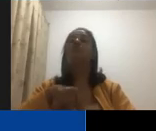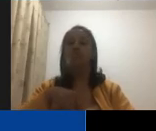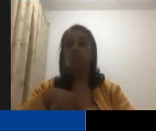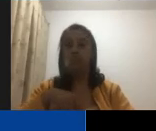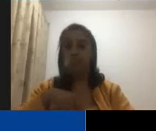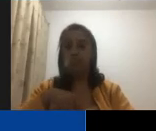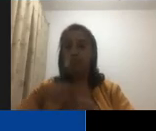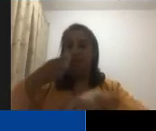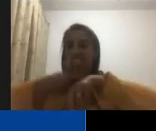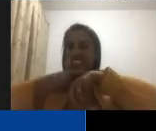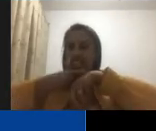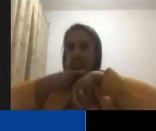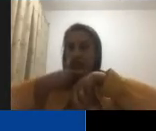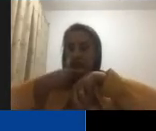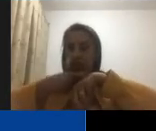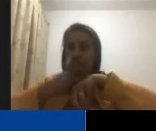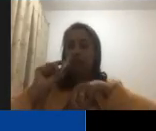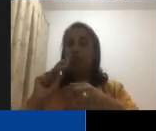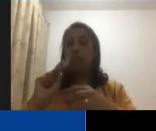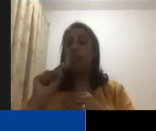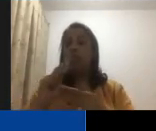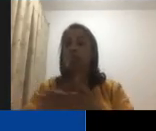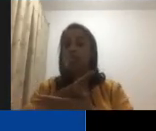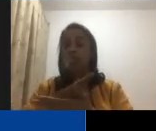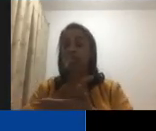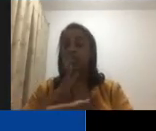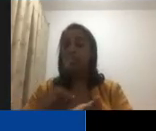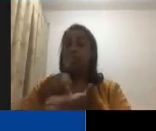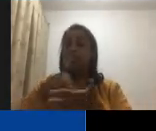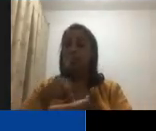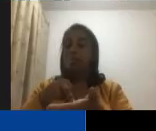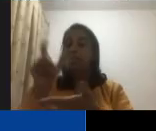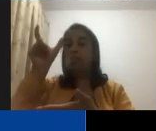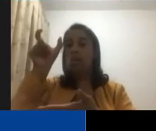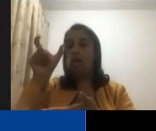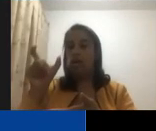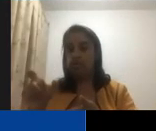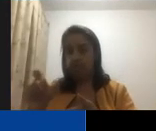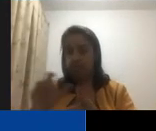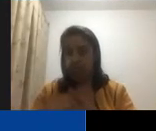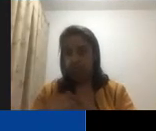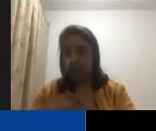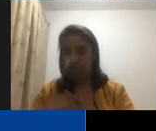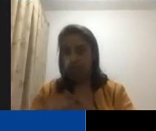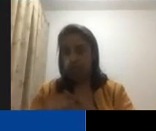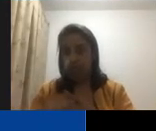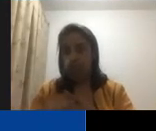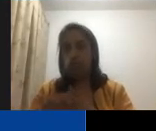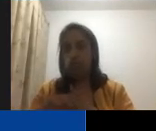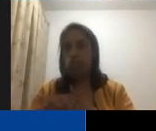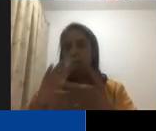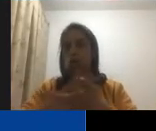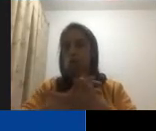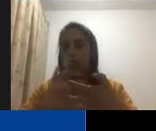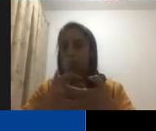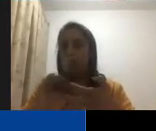isso ajuda na estabilização da coluna cervical, tá? É um músculo, então, muito importante